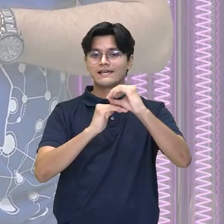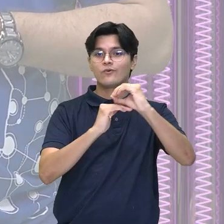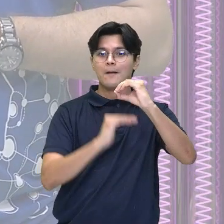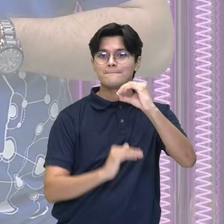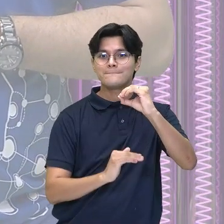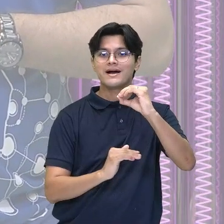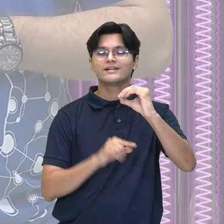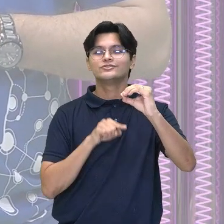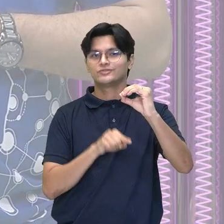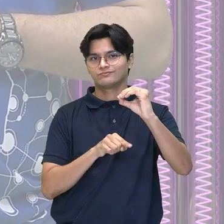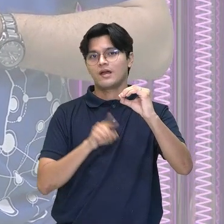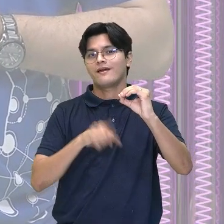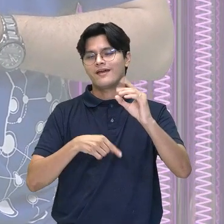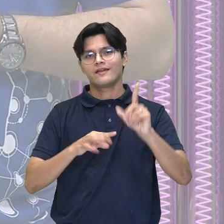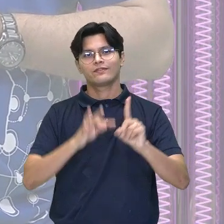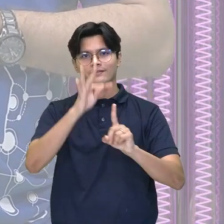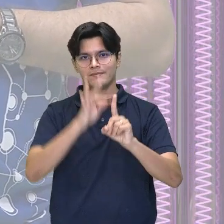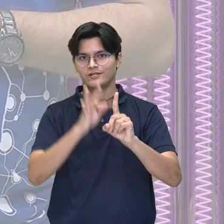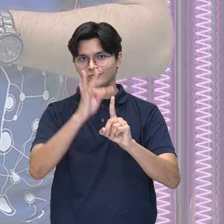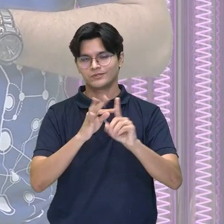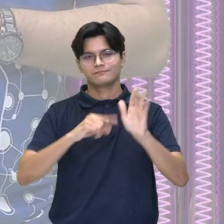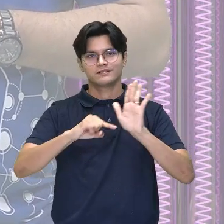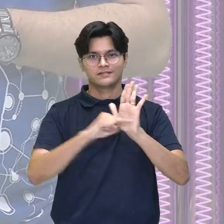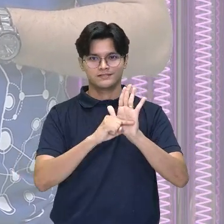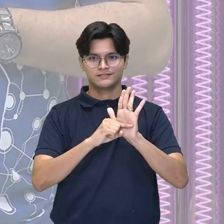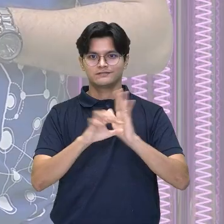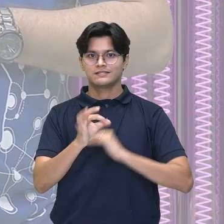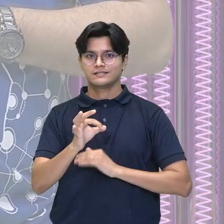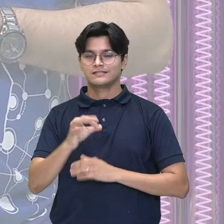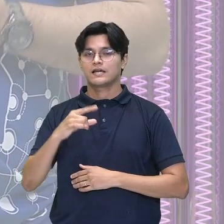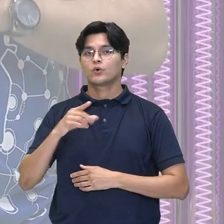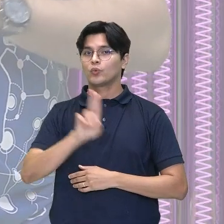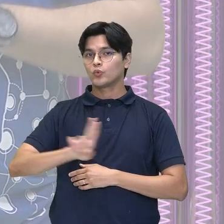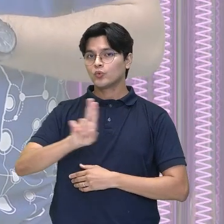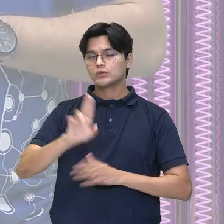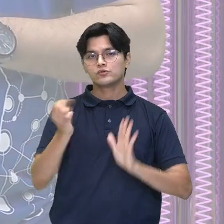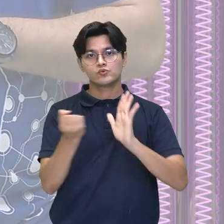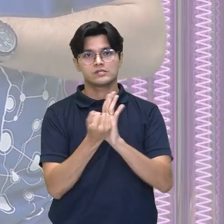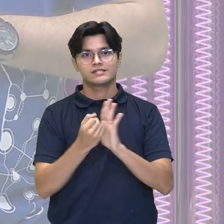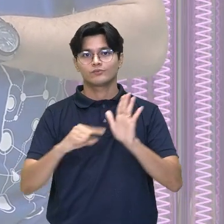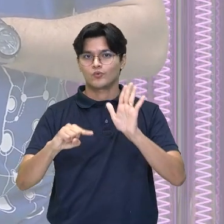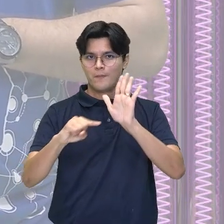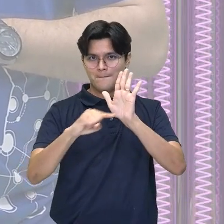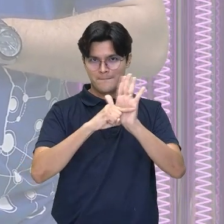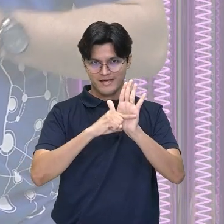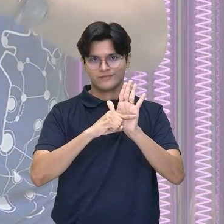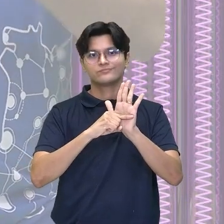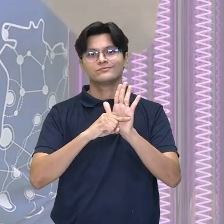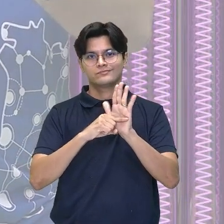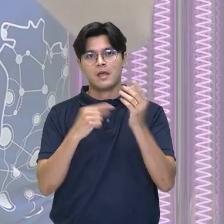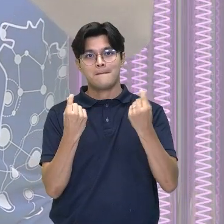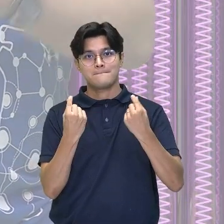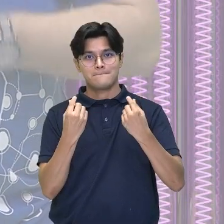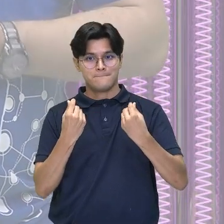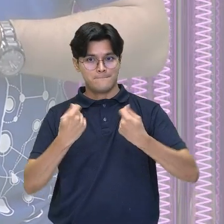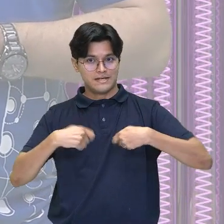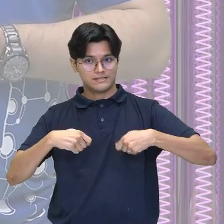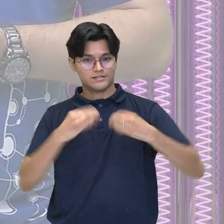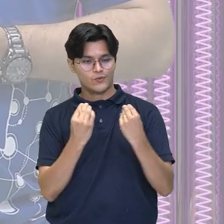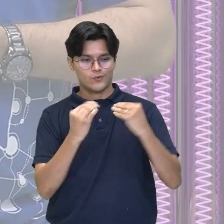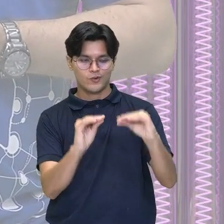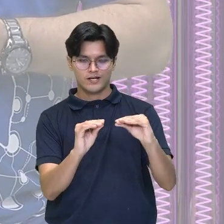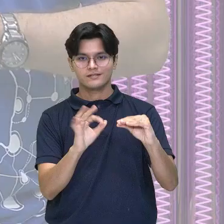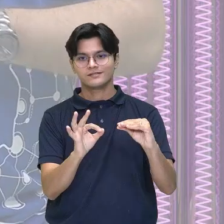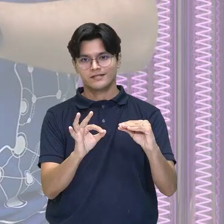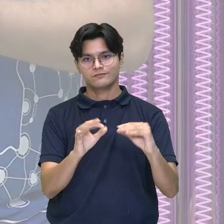temperaturas negativas, tá bom? Onde aí o sinalzinho de menos tem que aparecer na frente, ok?